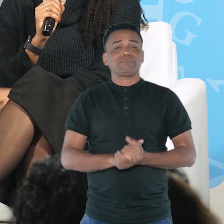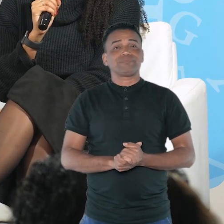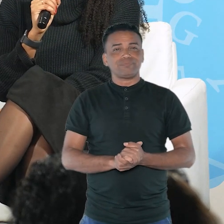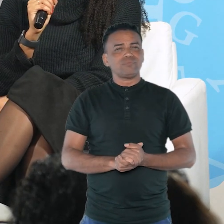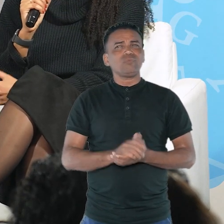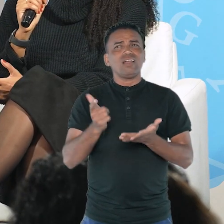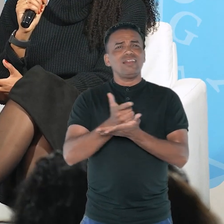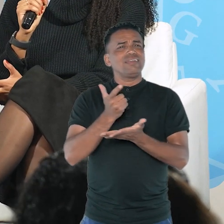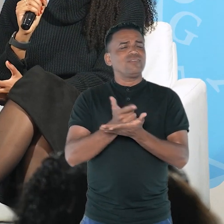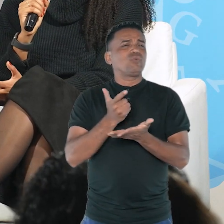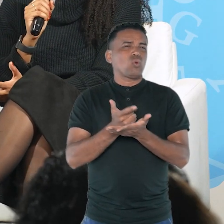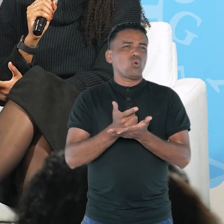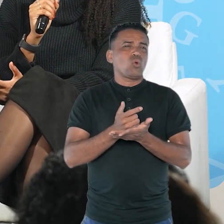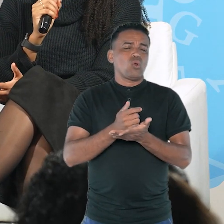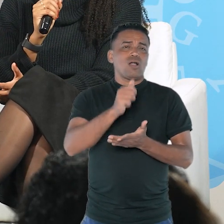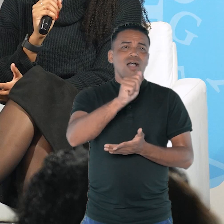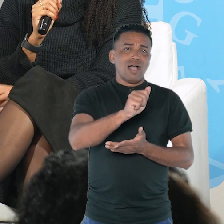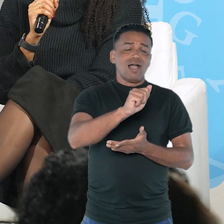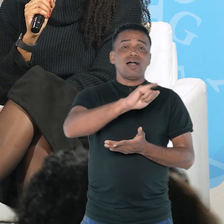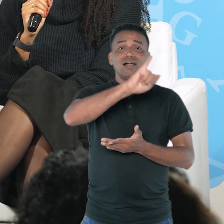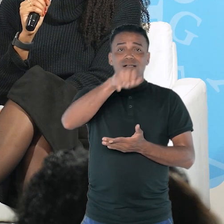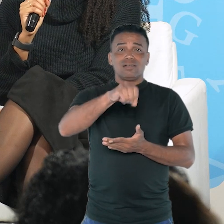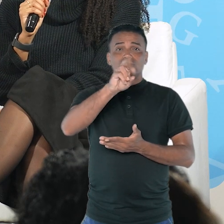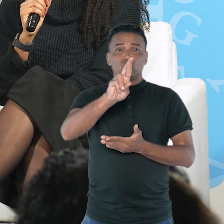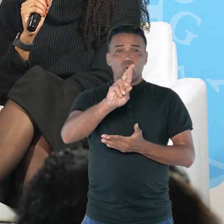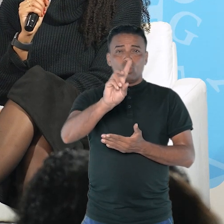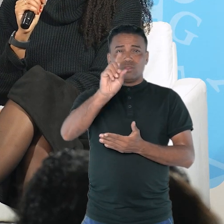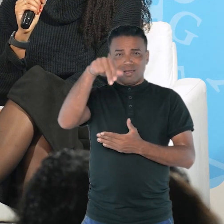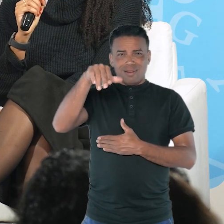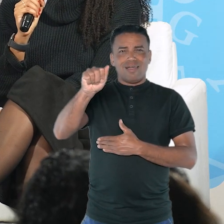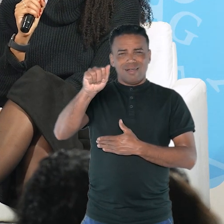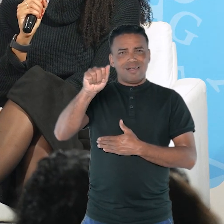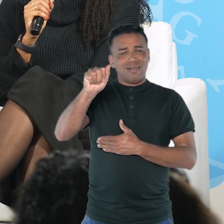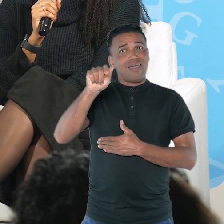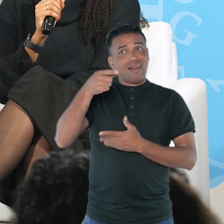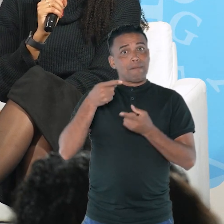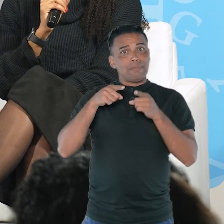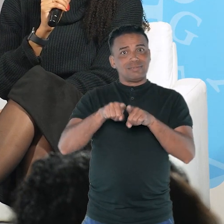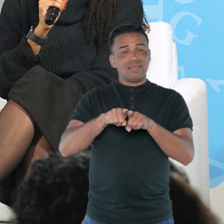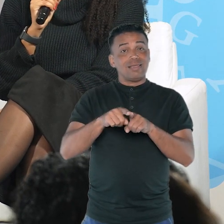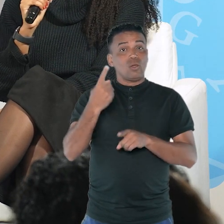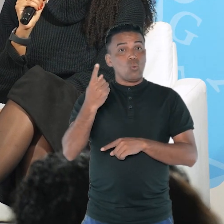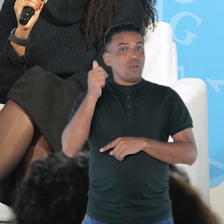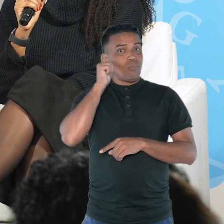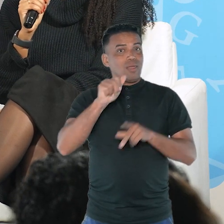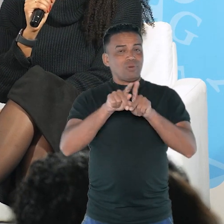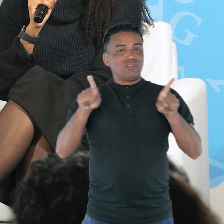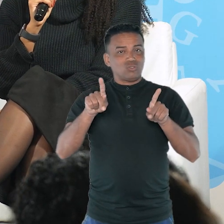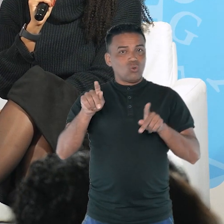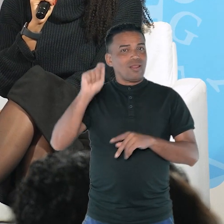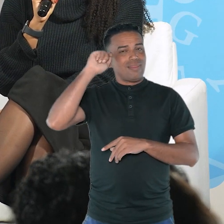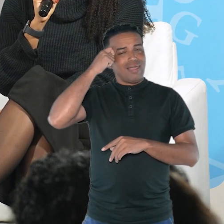Jordana. A Jordana, ela é estudante cotista, e a Jordana ela tem uma grande parceira, que é uma professora negra da